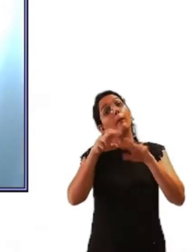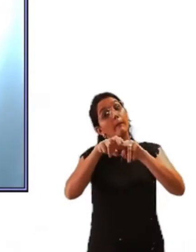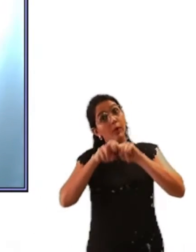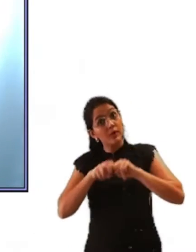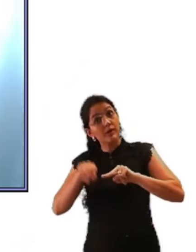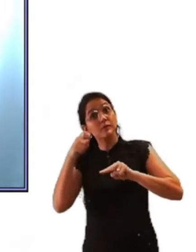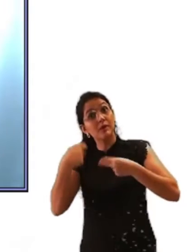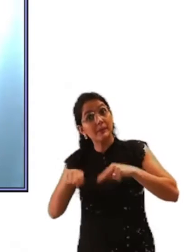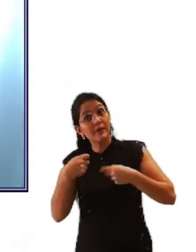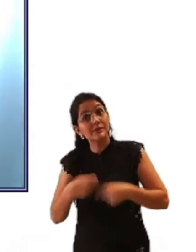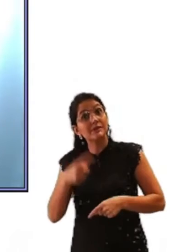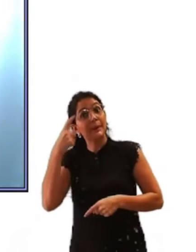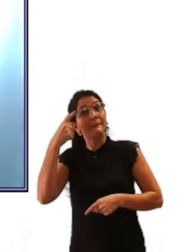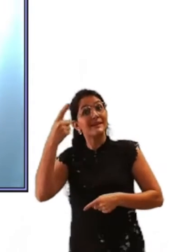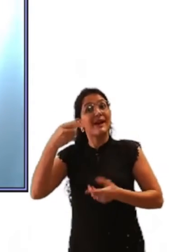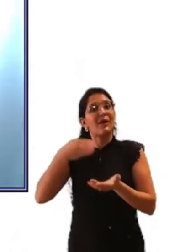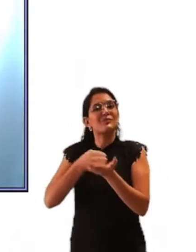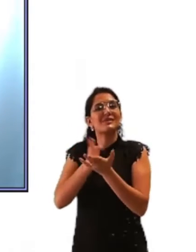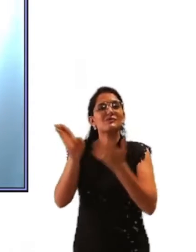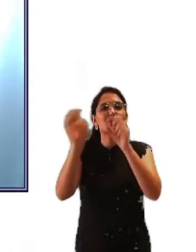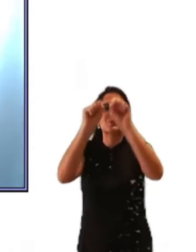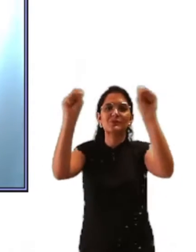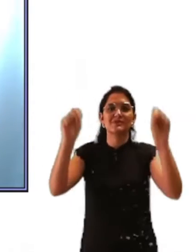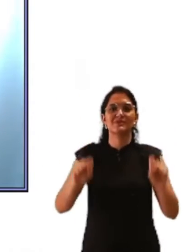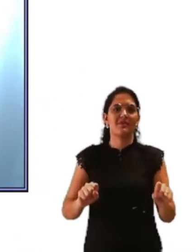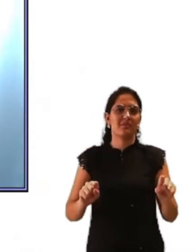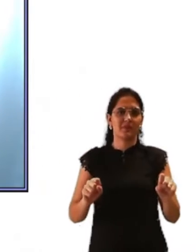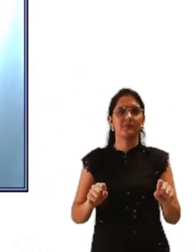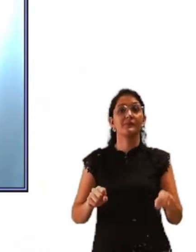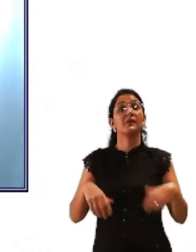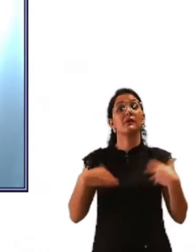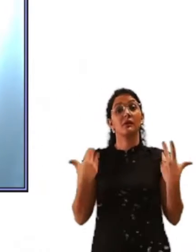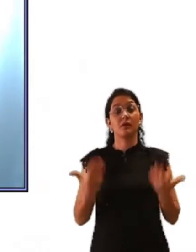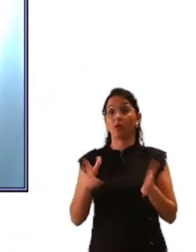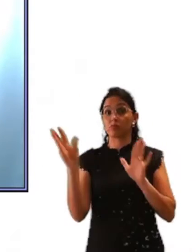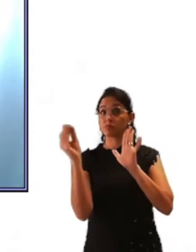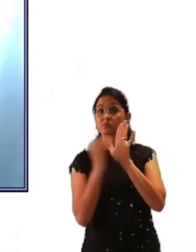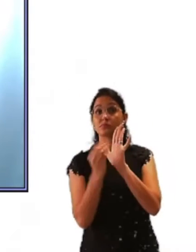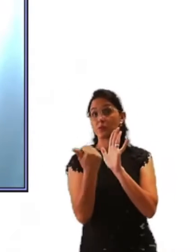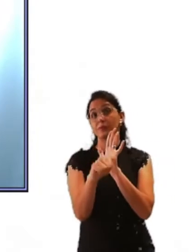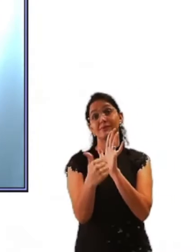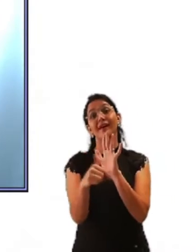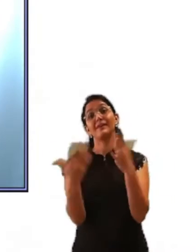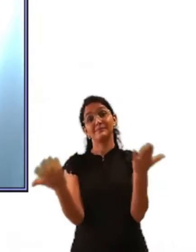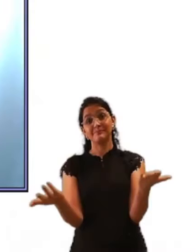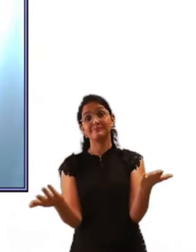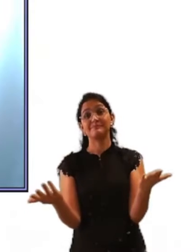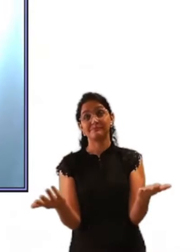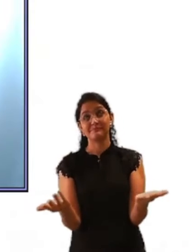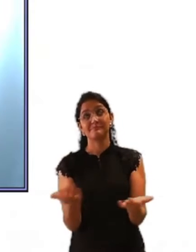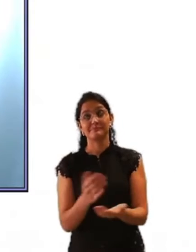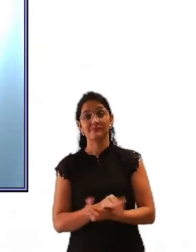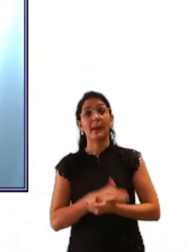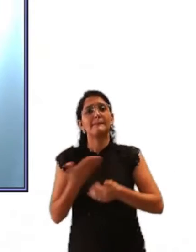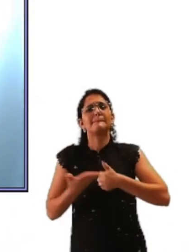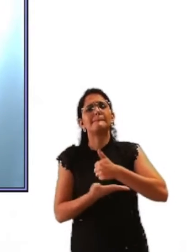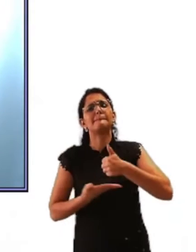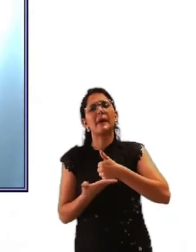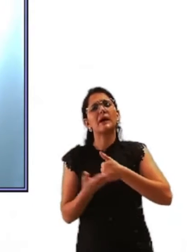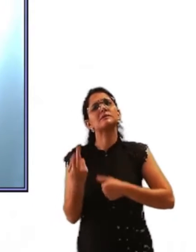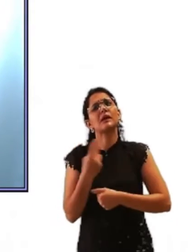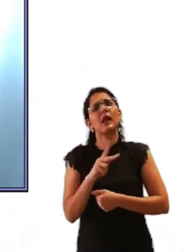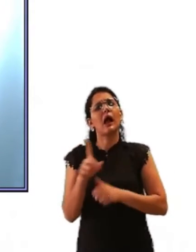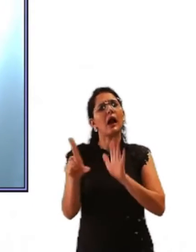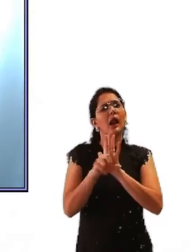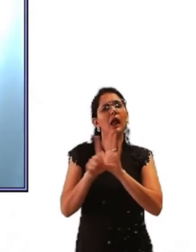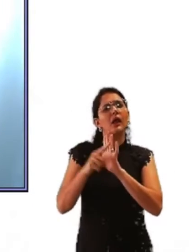de um desvio do sistema, né? Então, isso não vai estar lá, né? Não vai estar fundamentado, não está